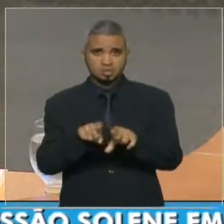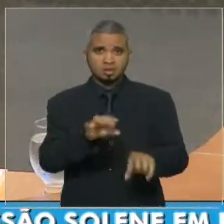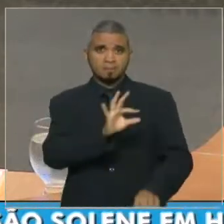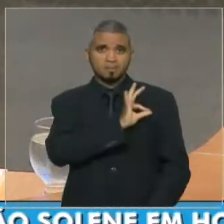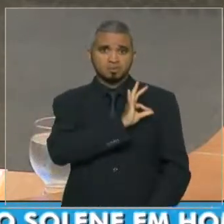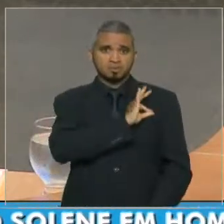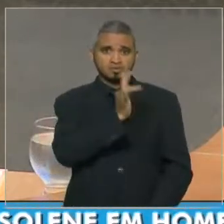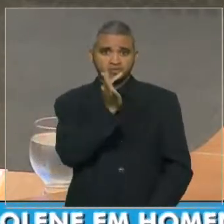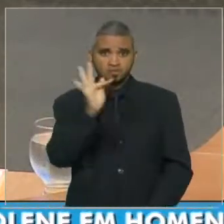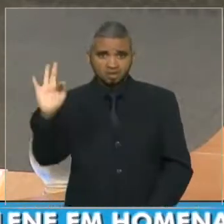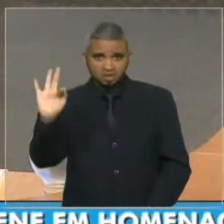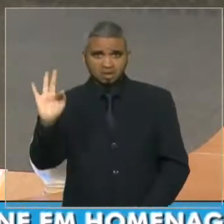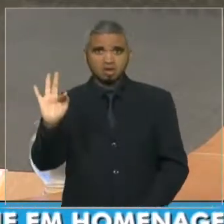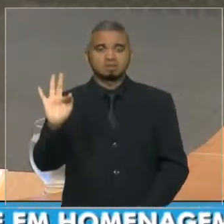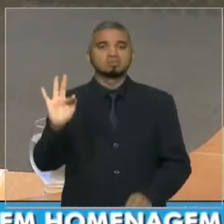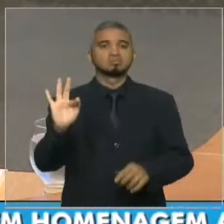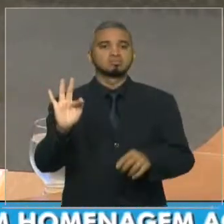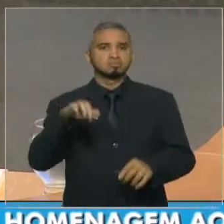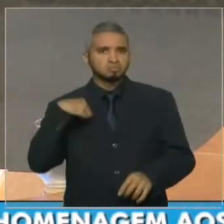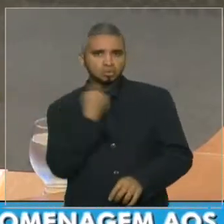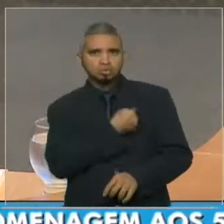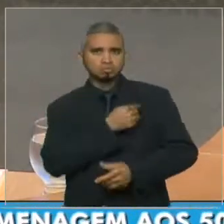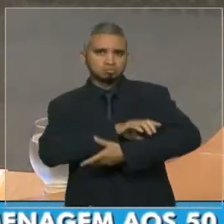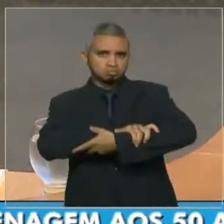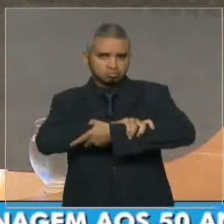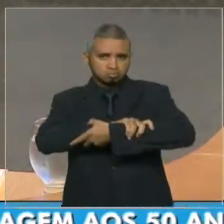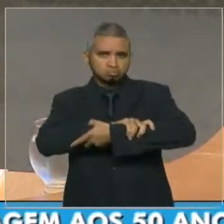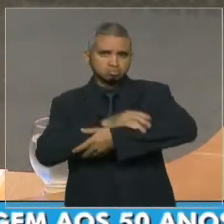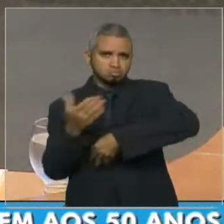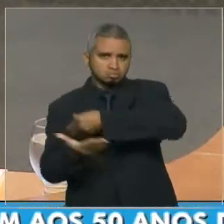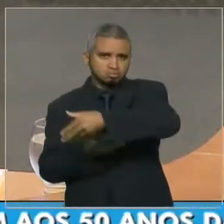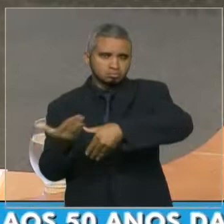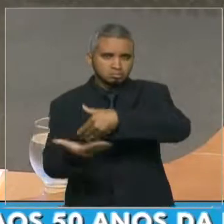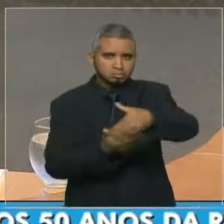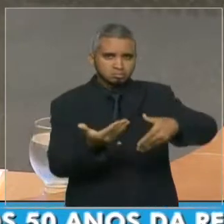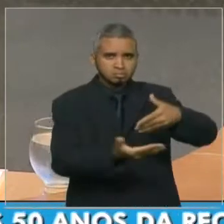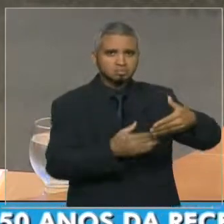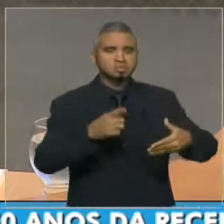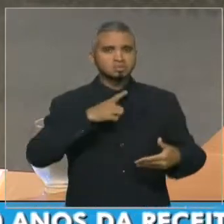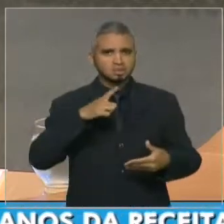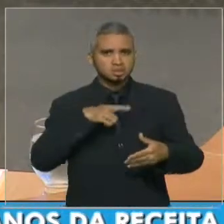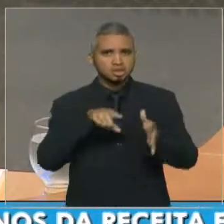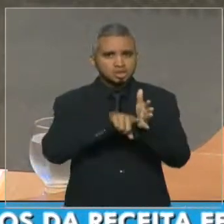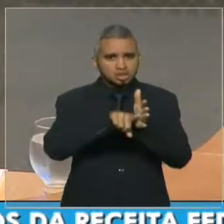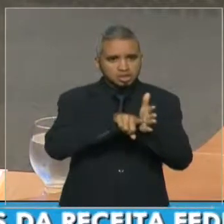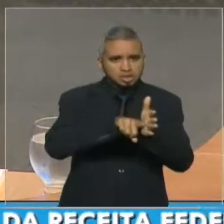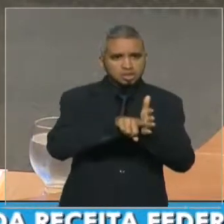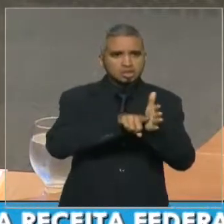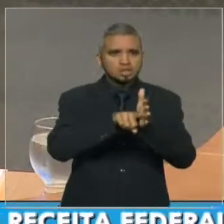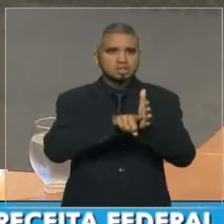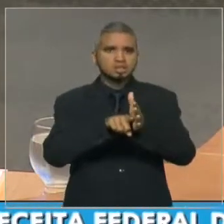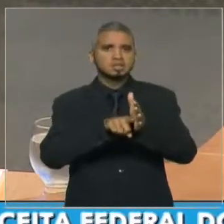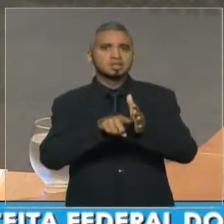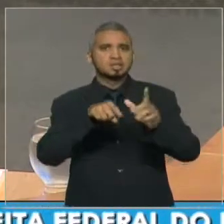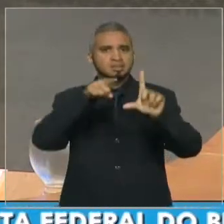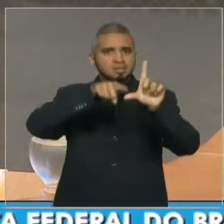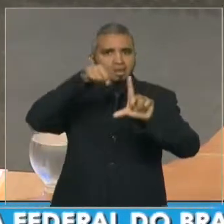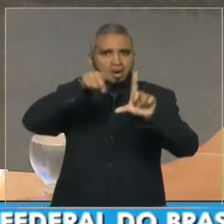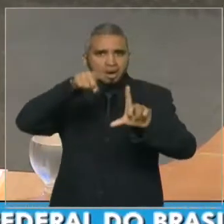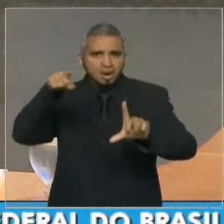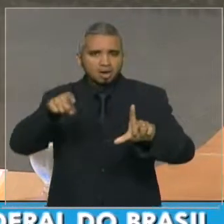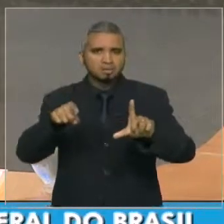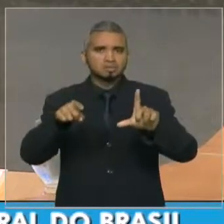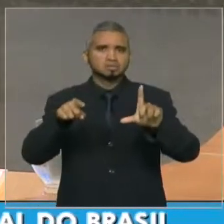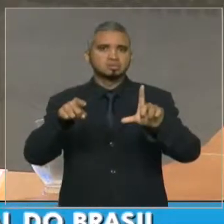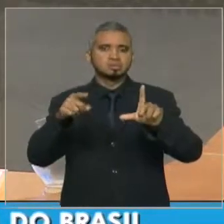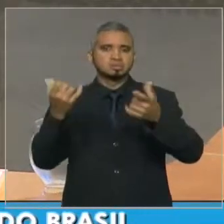antes de sua deflagração ostensiva, por meio de cruzamentos e de análise de dados internos realizados pelo